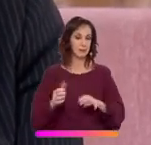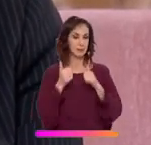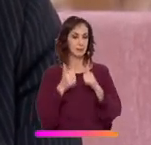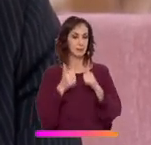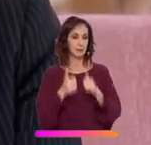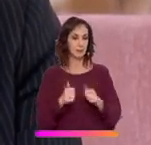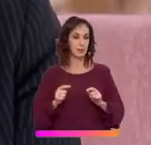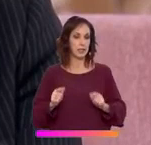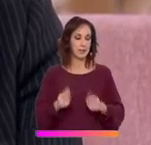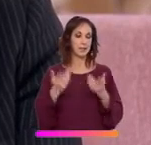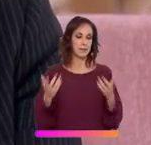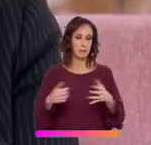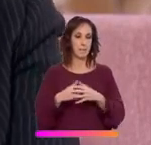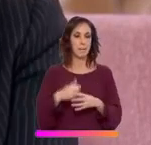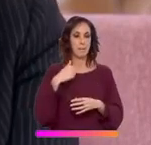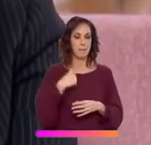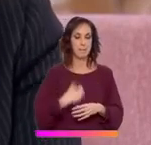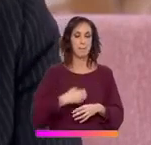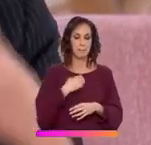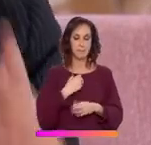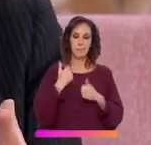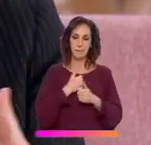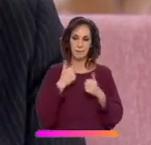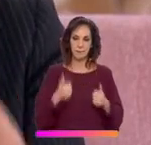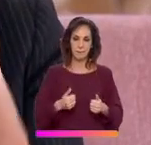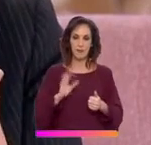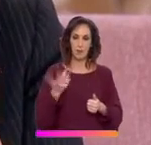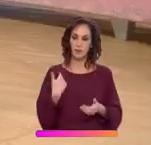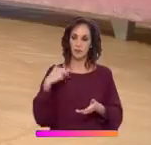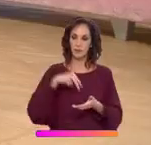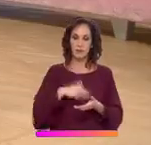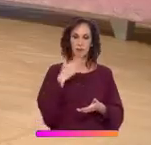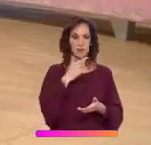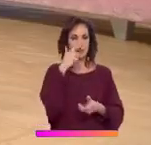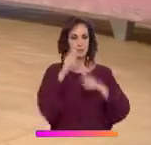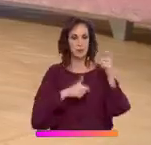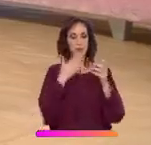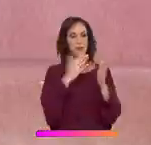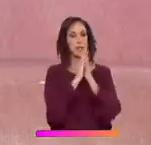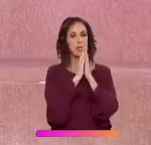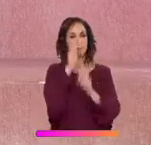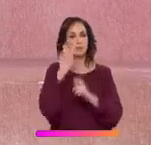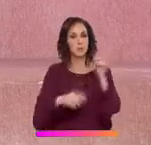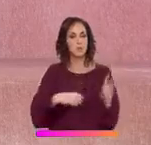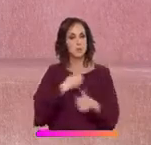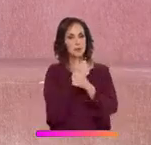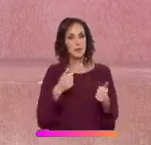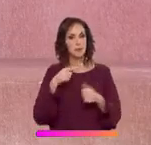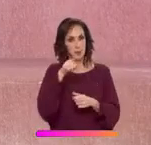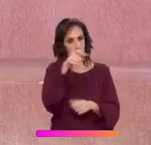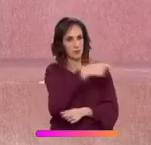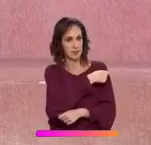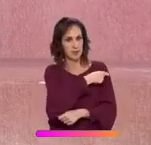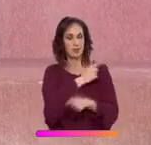seja, eu sinto-me muito bem quando estou aqui a pedir às pessoas, a apelar, para que se vacinem. Porquê? Porque eu